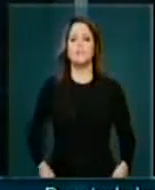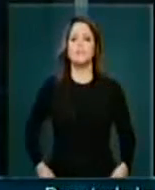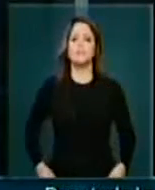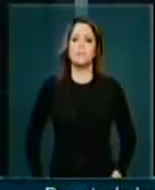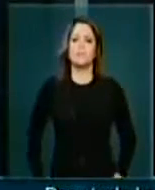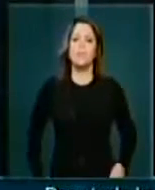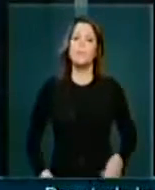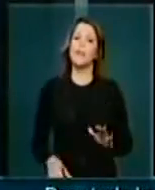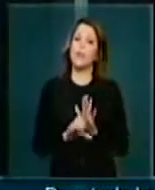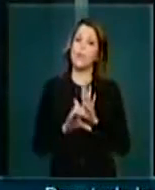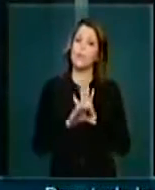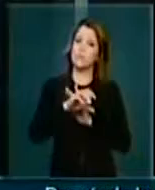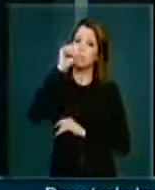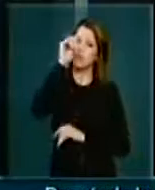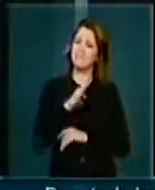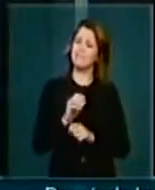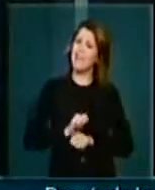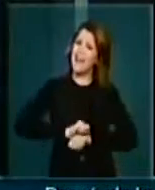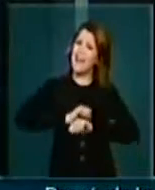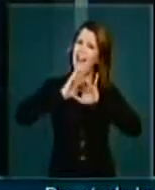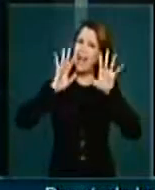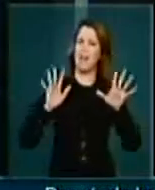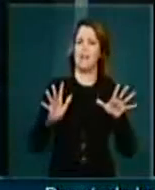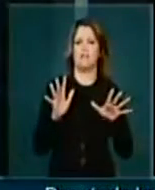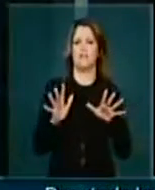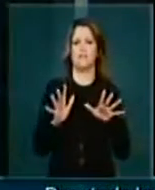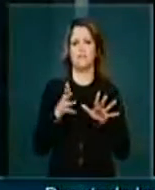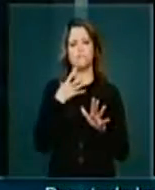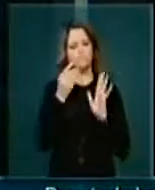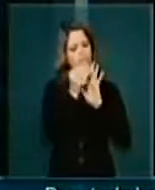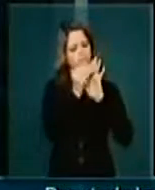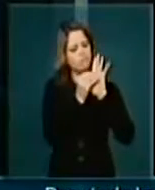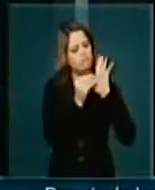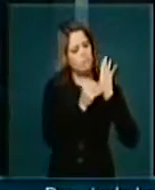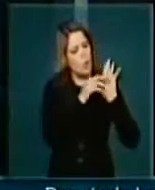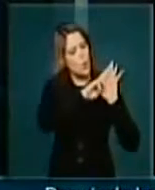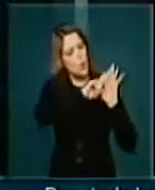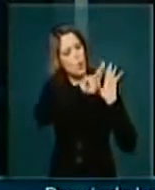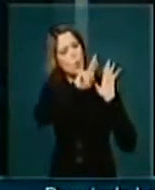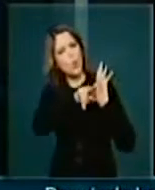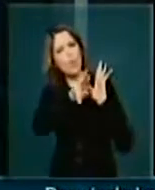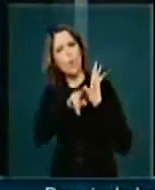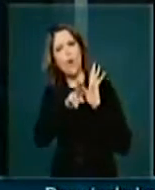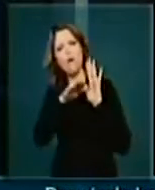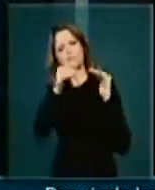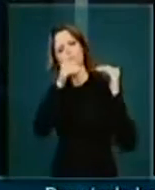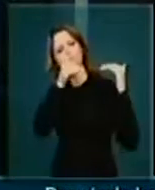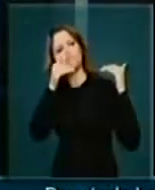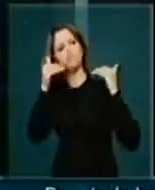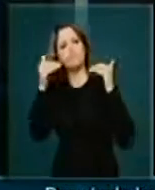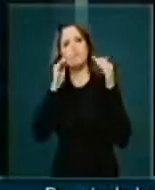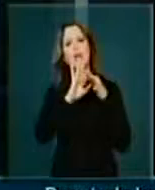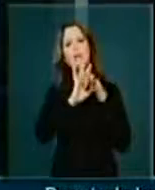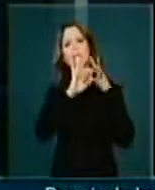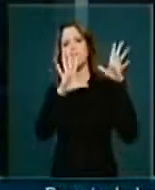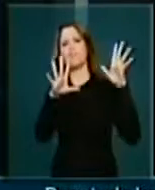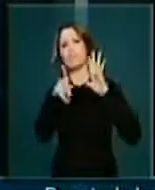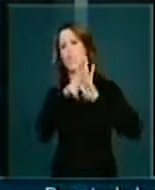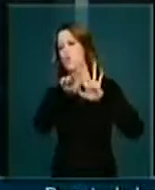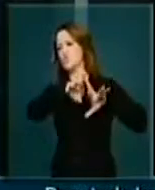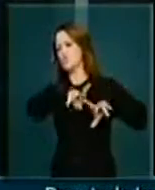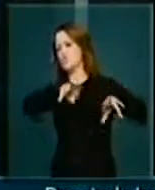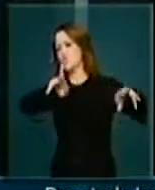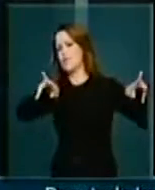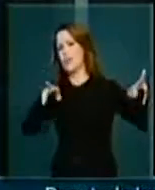A Constituição brasileira é clara e estabelece distintamente a harmonia e a independência dos poderes,